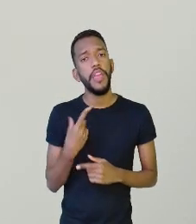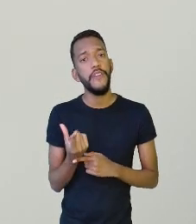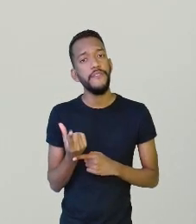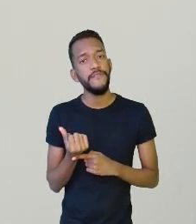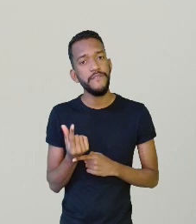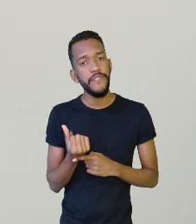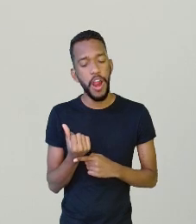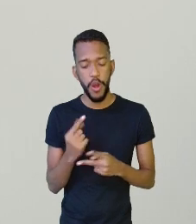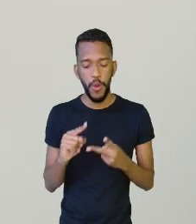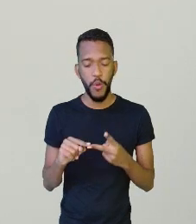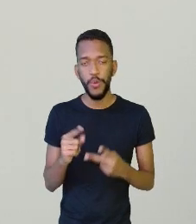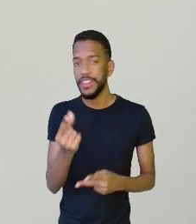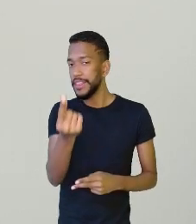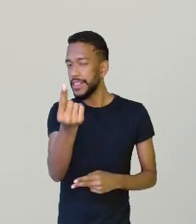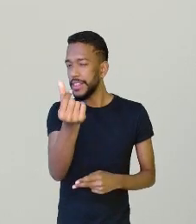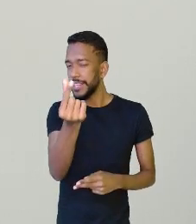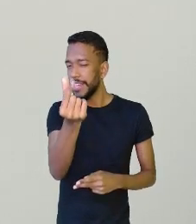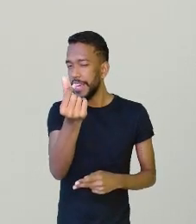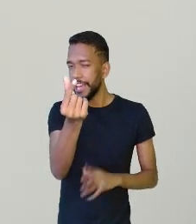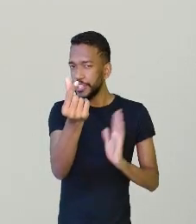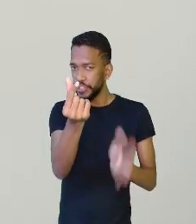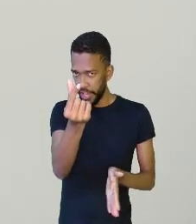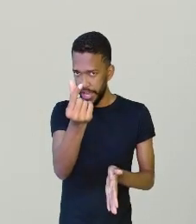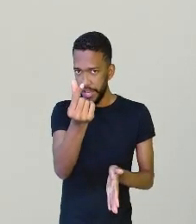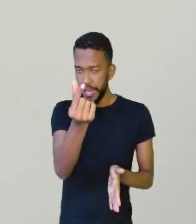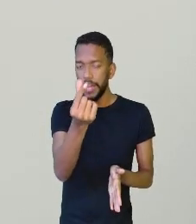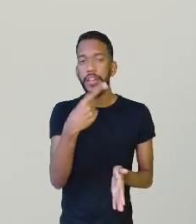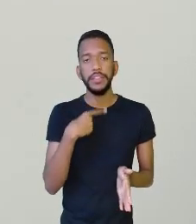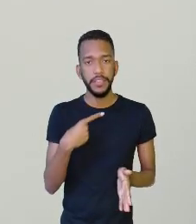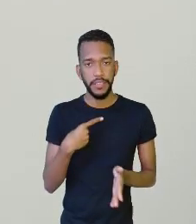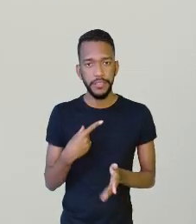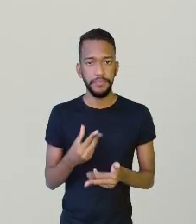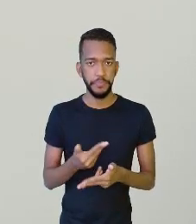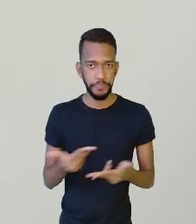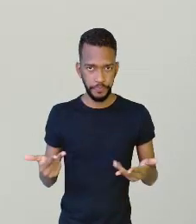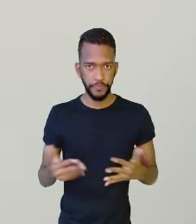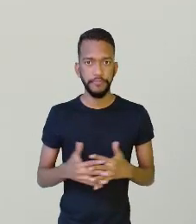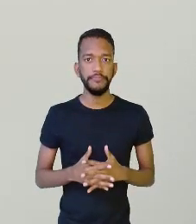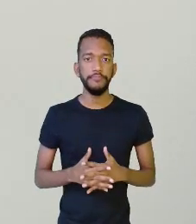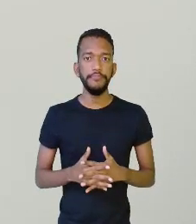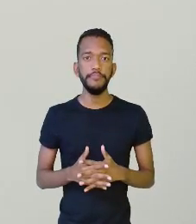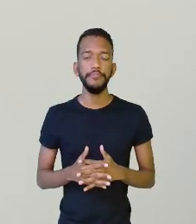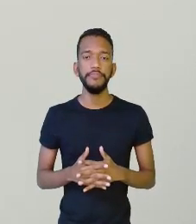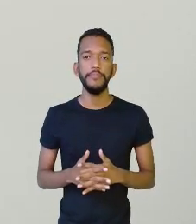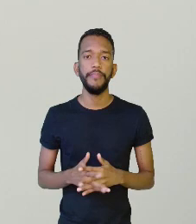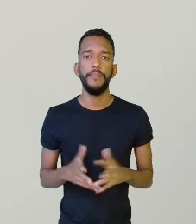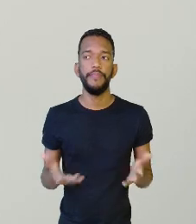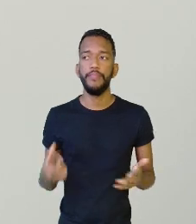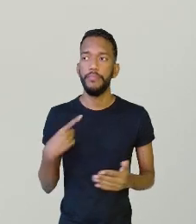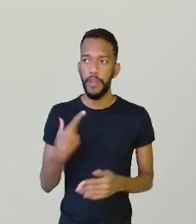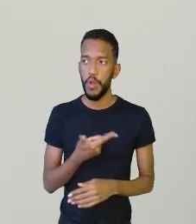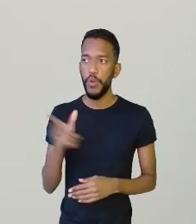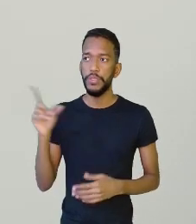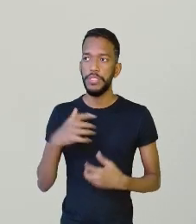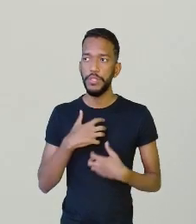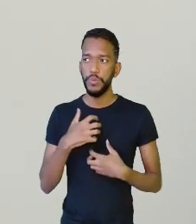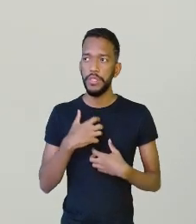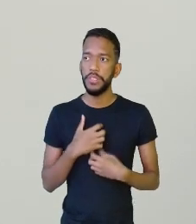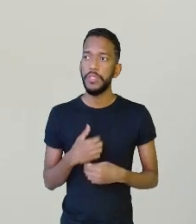já usou dinheiro em alguma situação. Aqui eu tenho outra